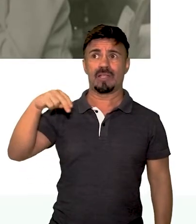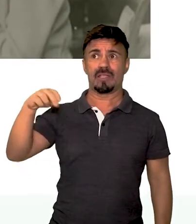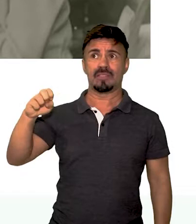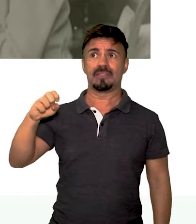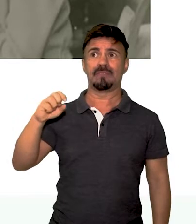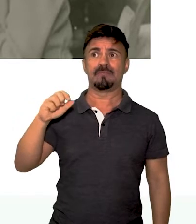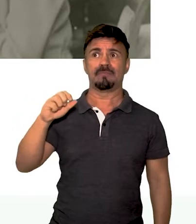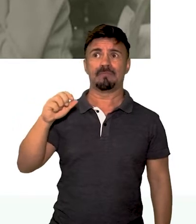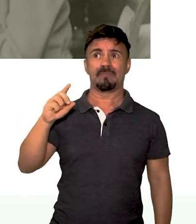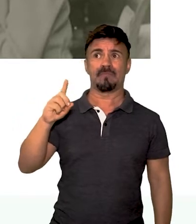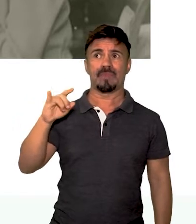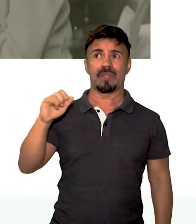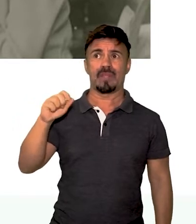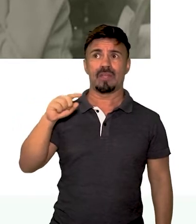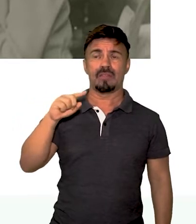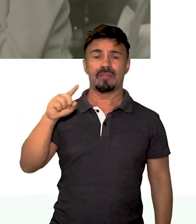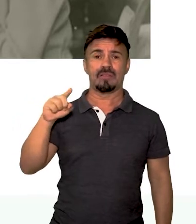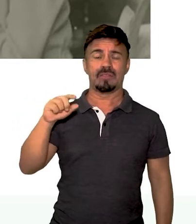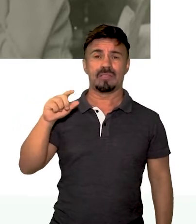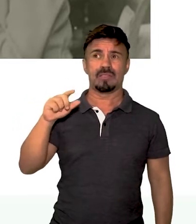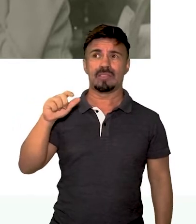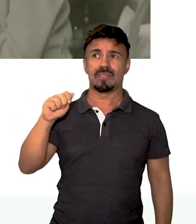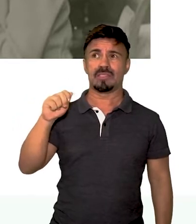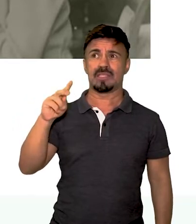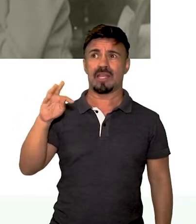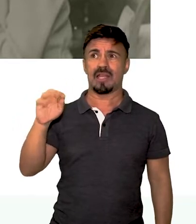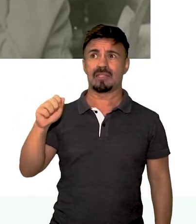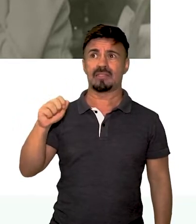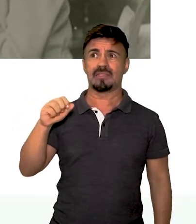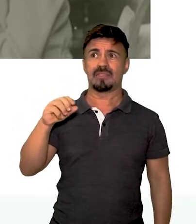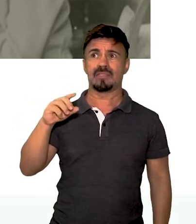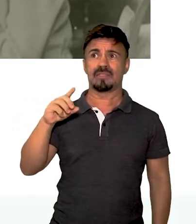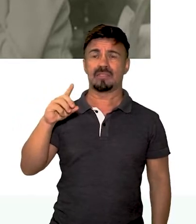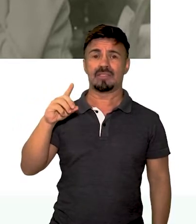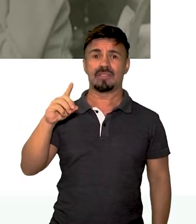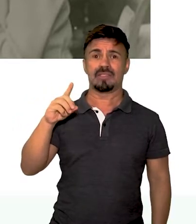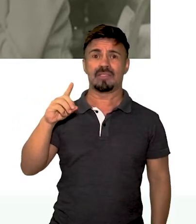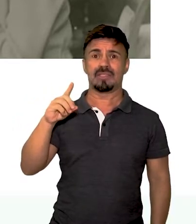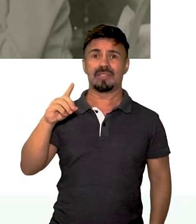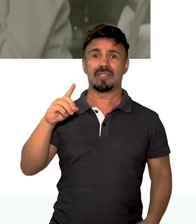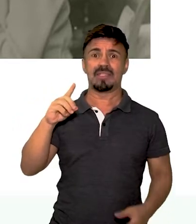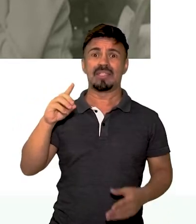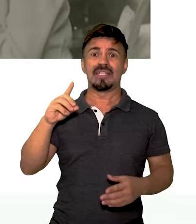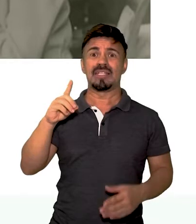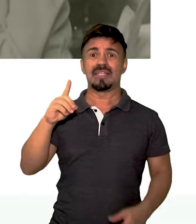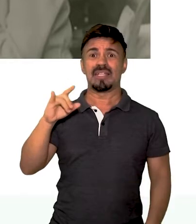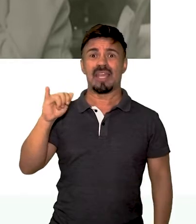Filipok, aliás, diário de uma banana,